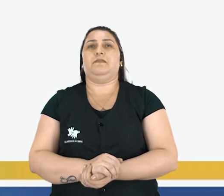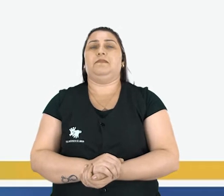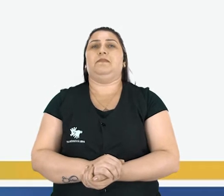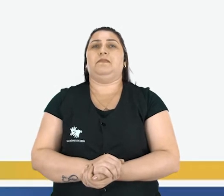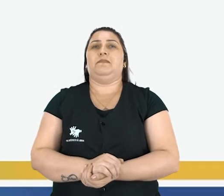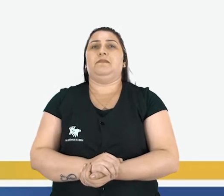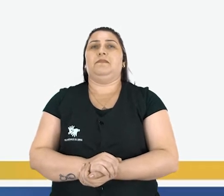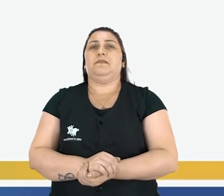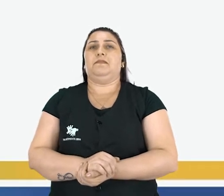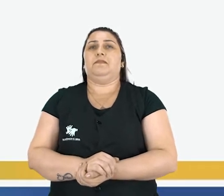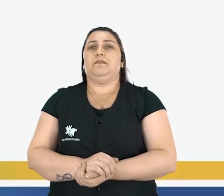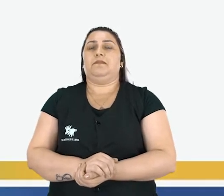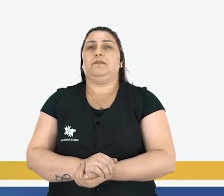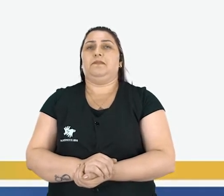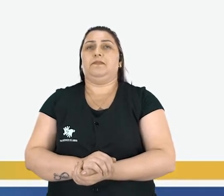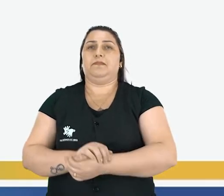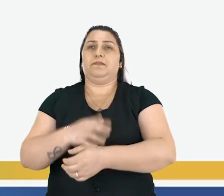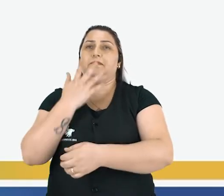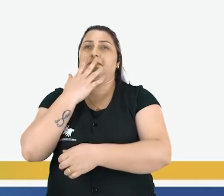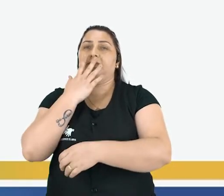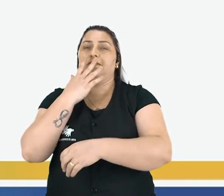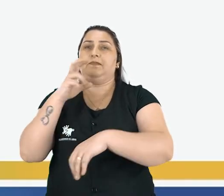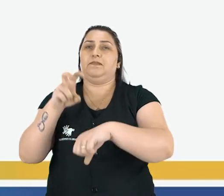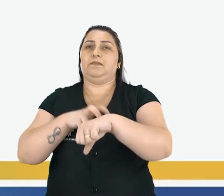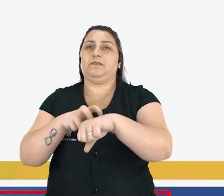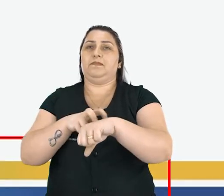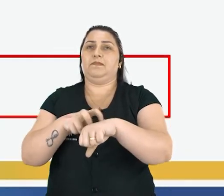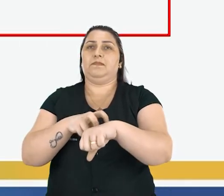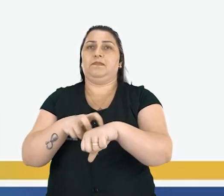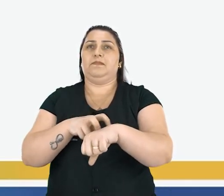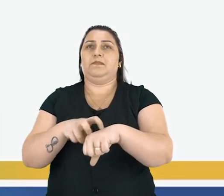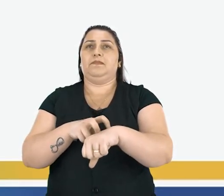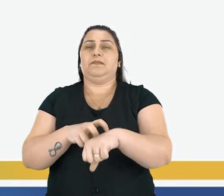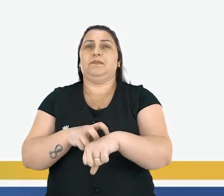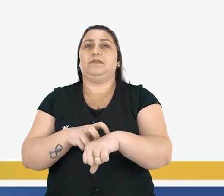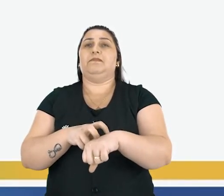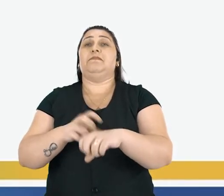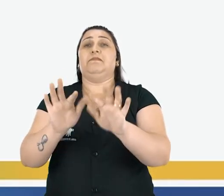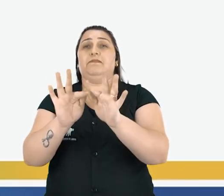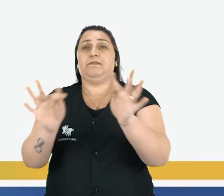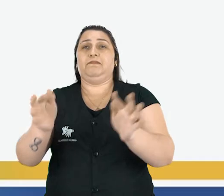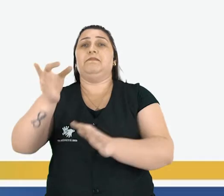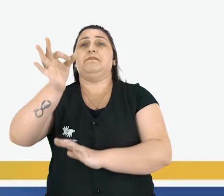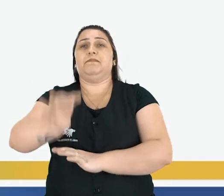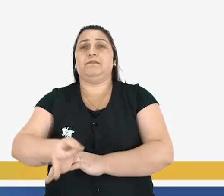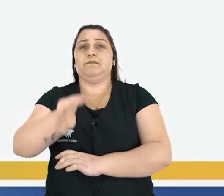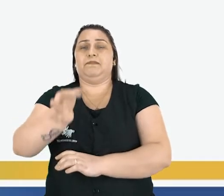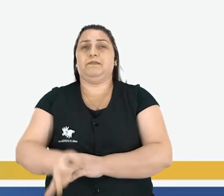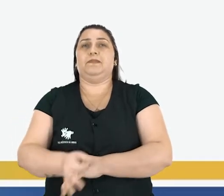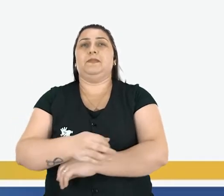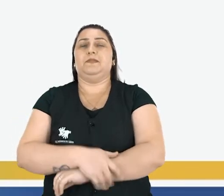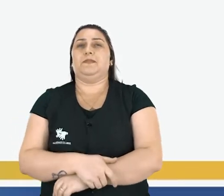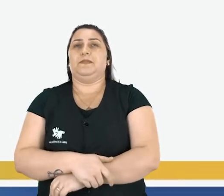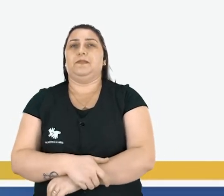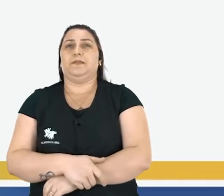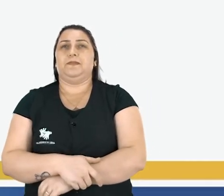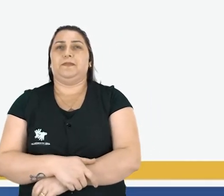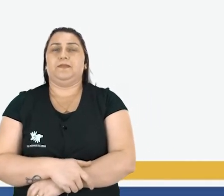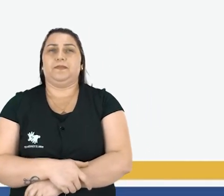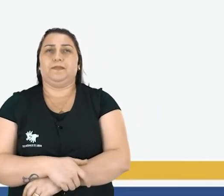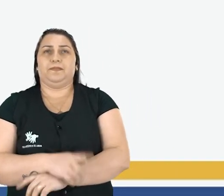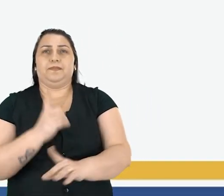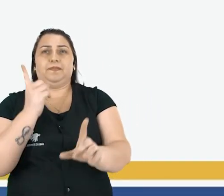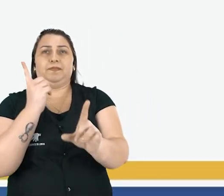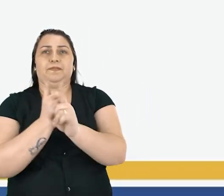em pé tem a roupa na cor verde Essa é a frase correta conseguimos